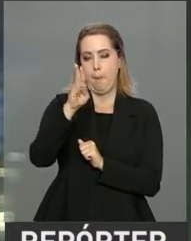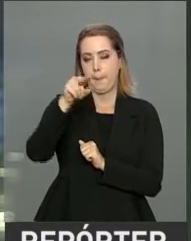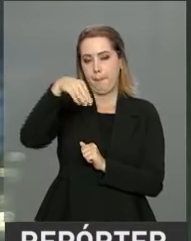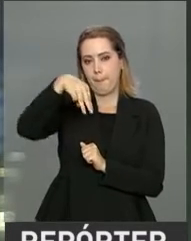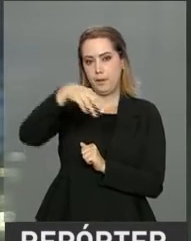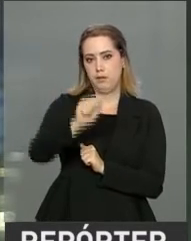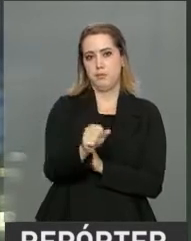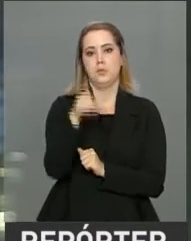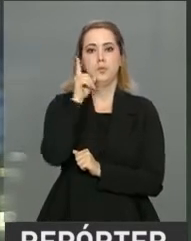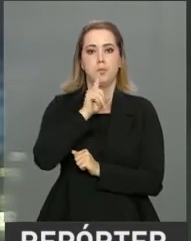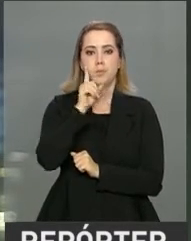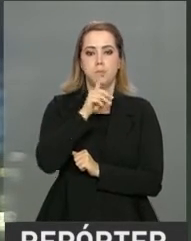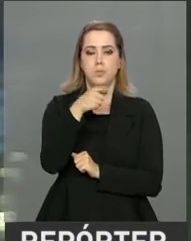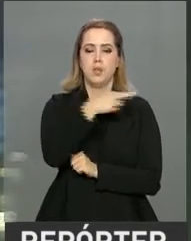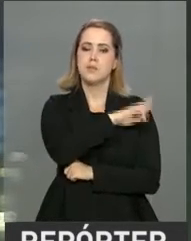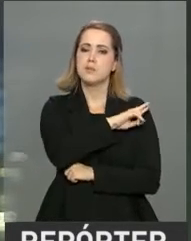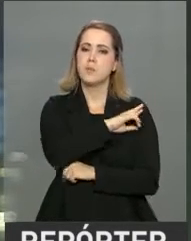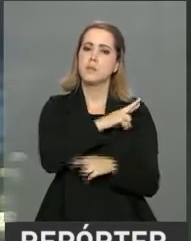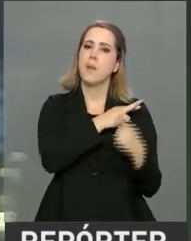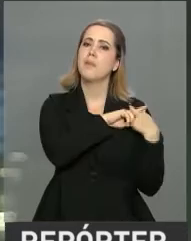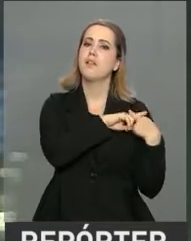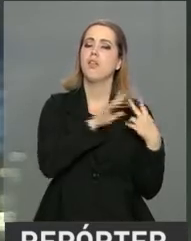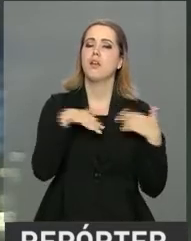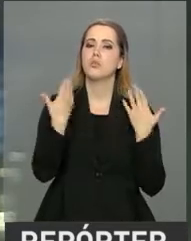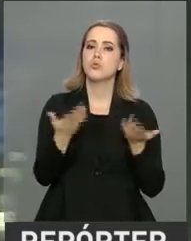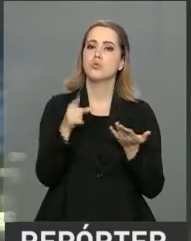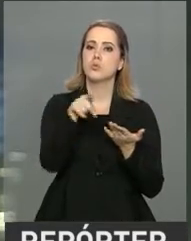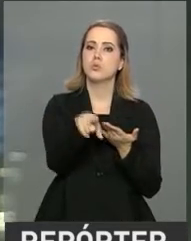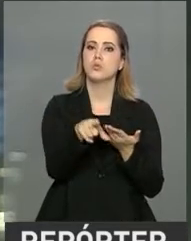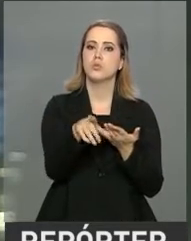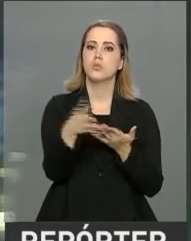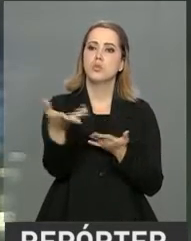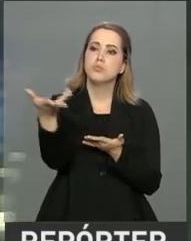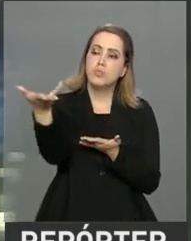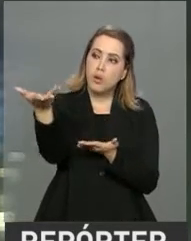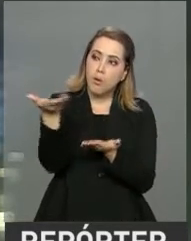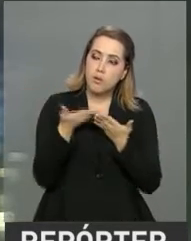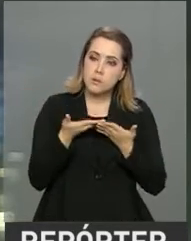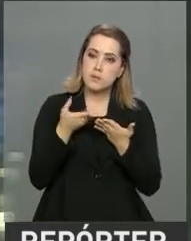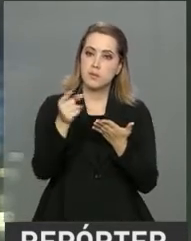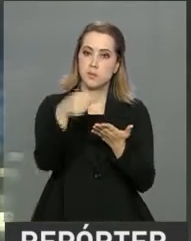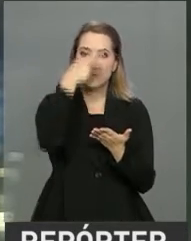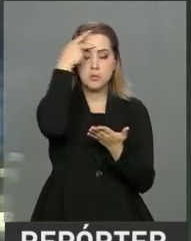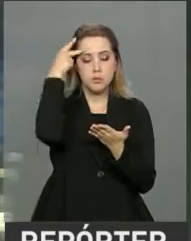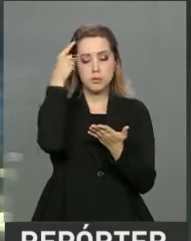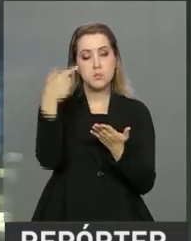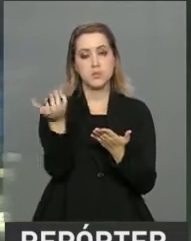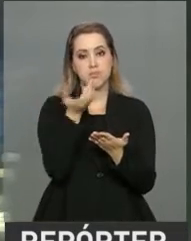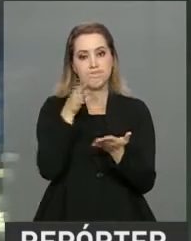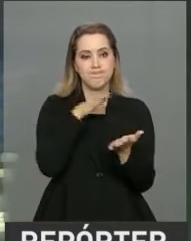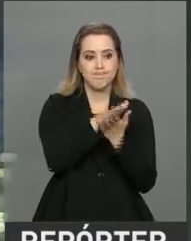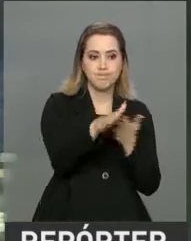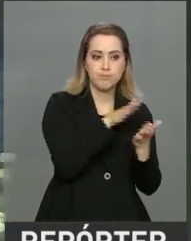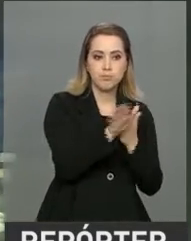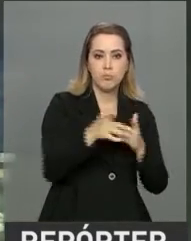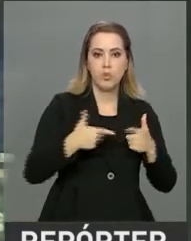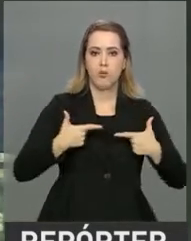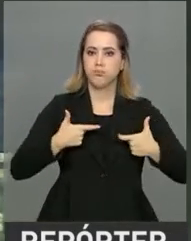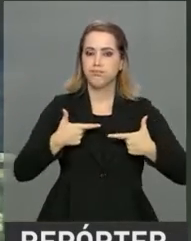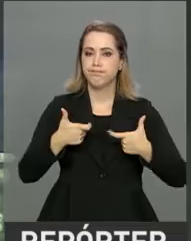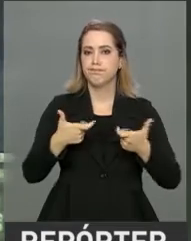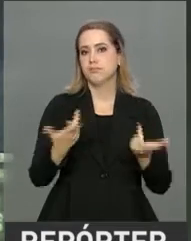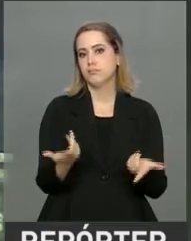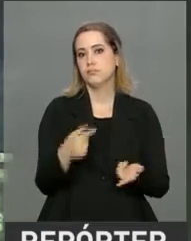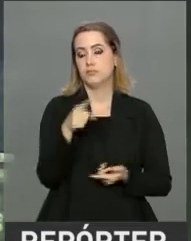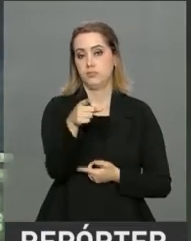discutir a responsabilidade dos países em relação ao acolhimento e ao recebimento dos refugiados. O ministro Alexandre